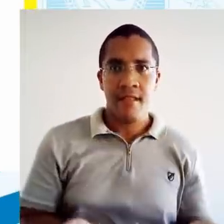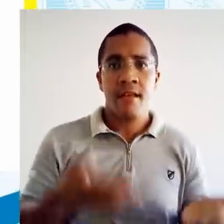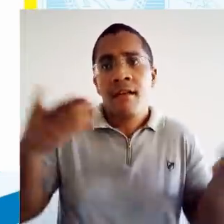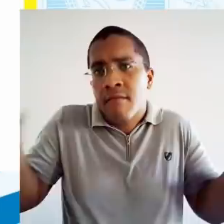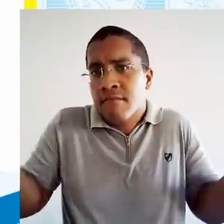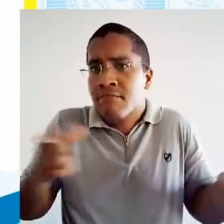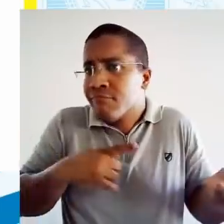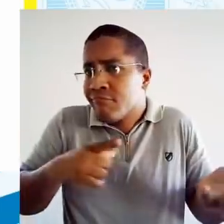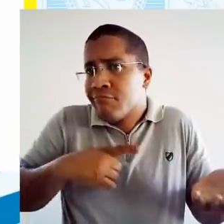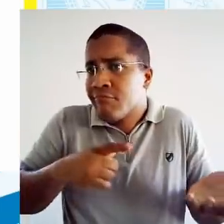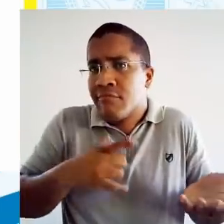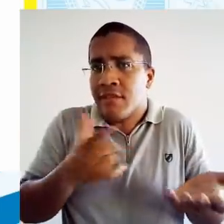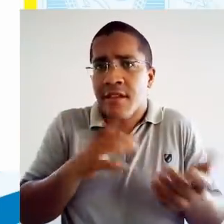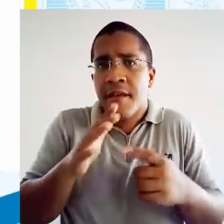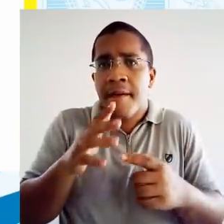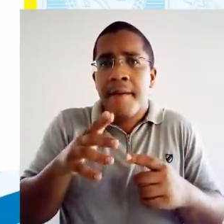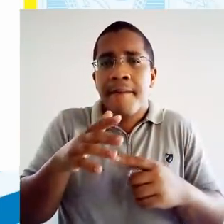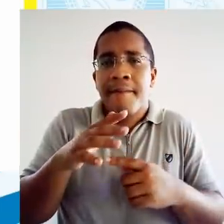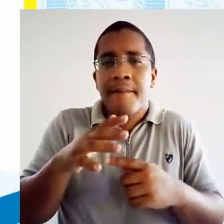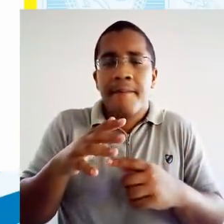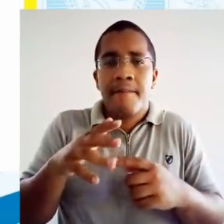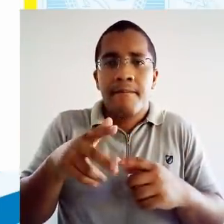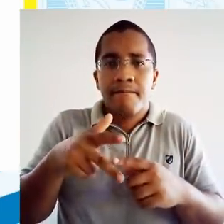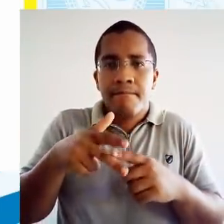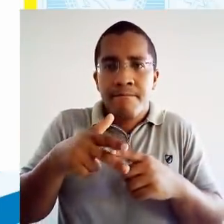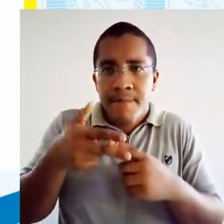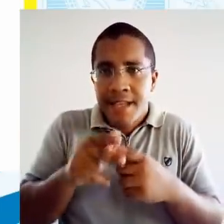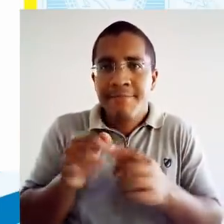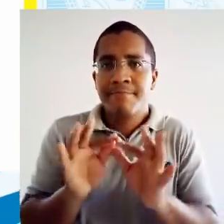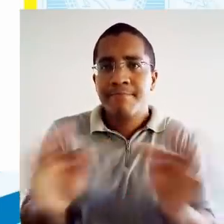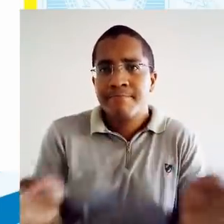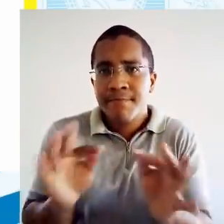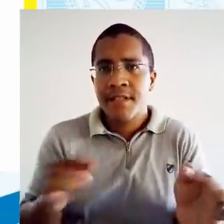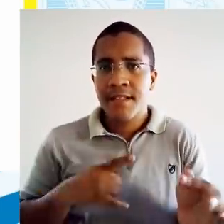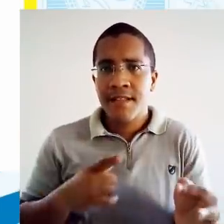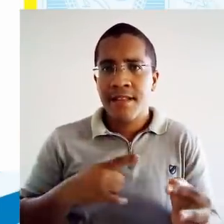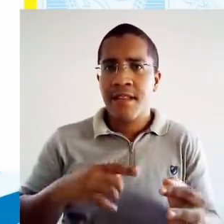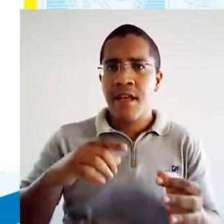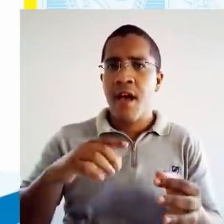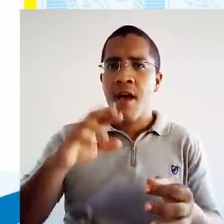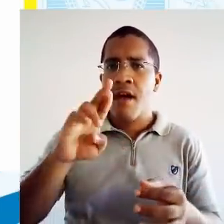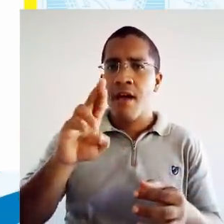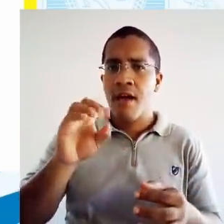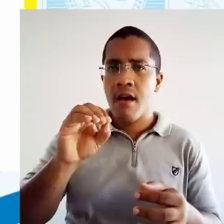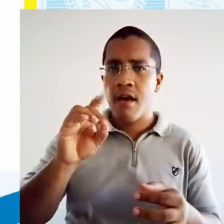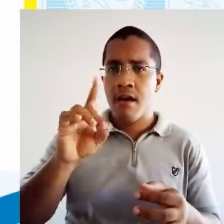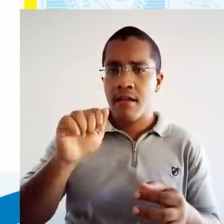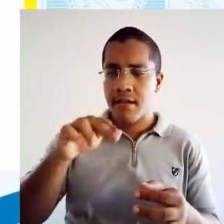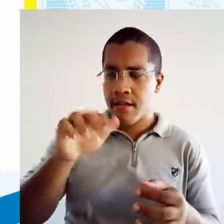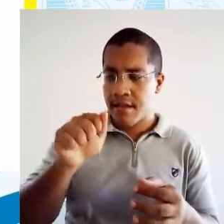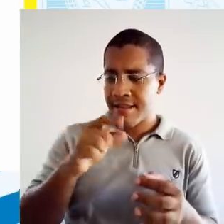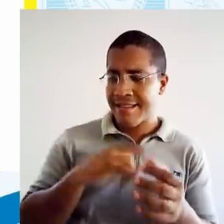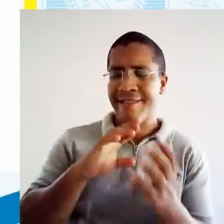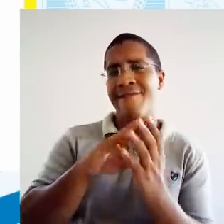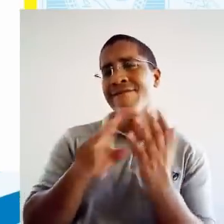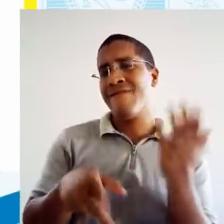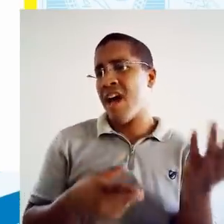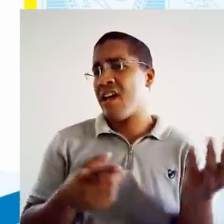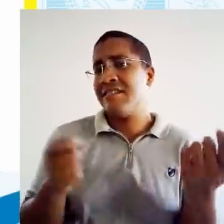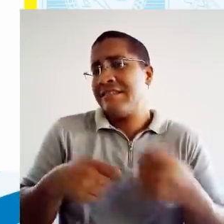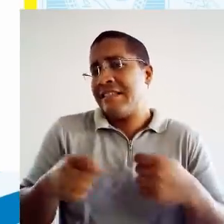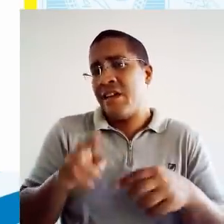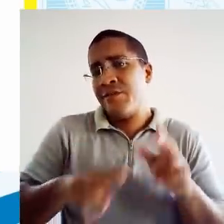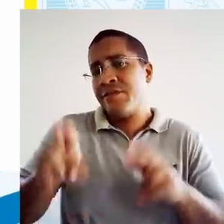imagem aí, máquinas simples, as rodanas elas têm inúmeras aplicações entre elas. E